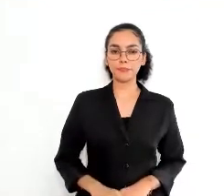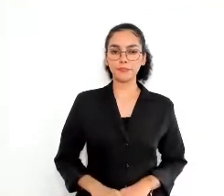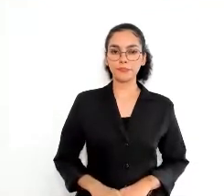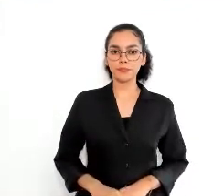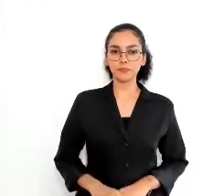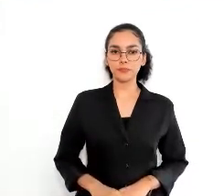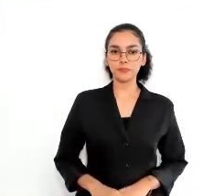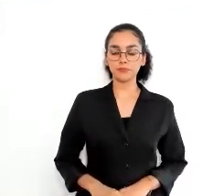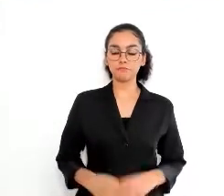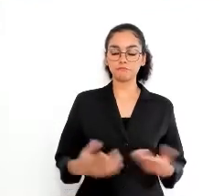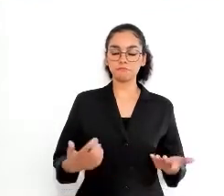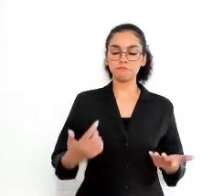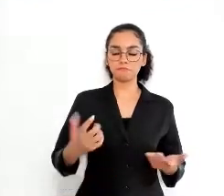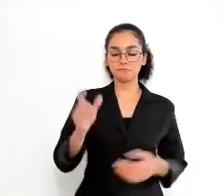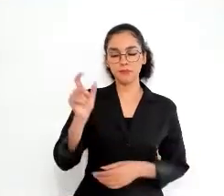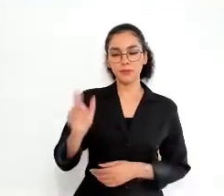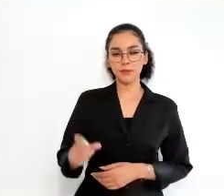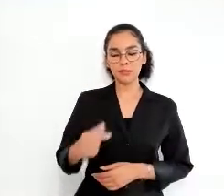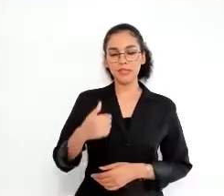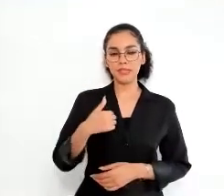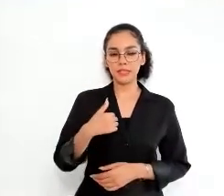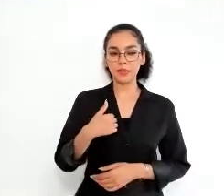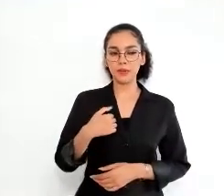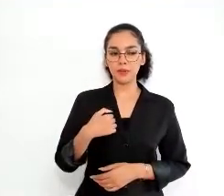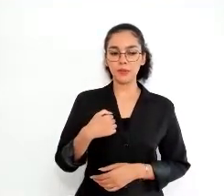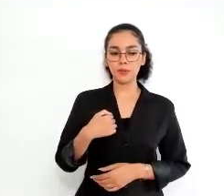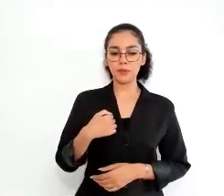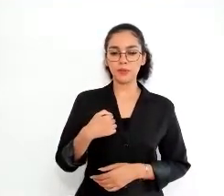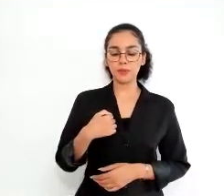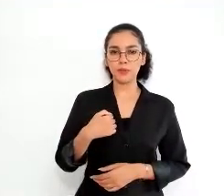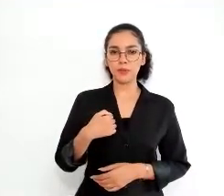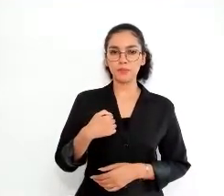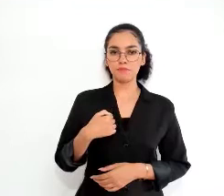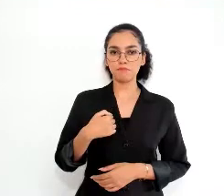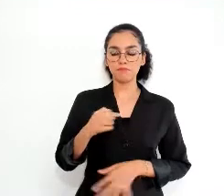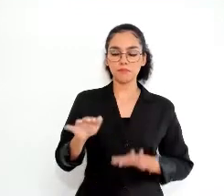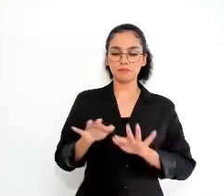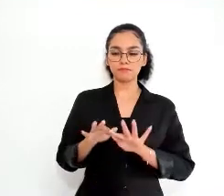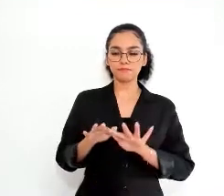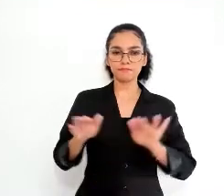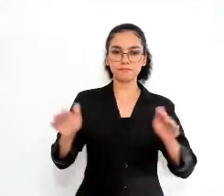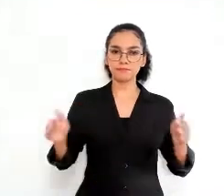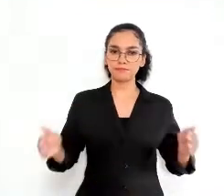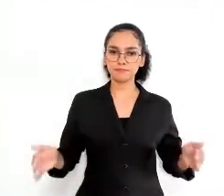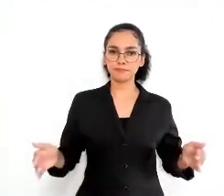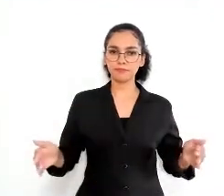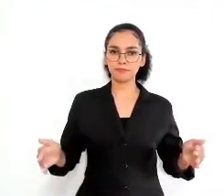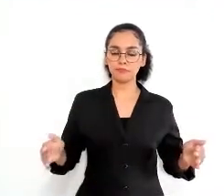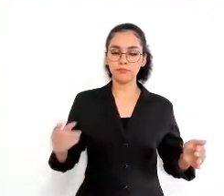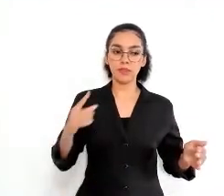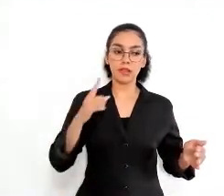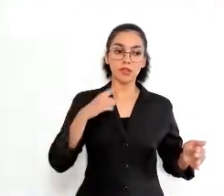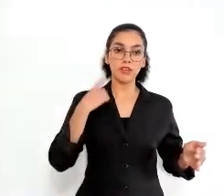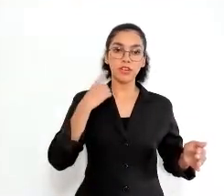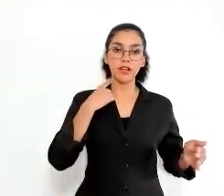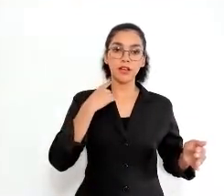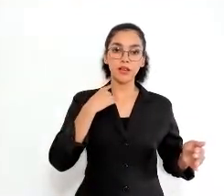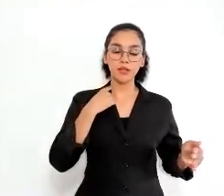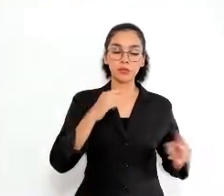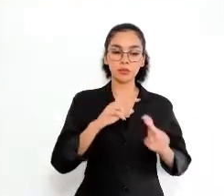dividi eu na bancada do advogado criminalista que